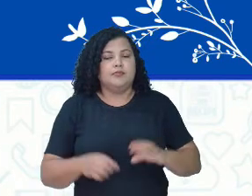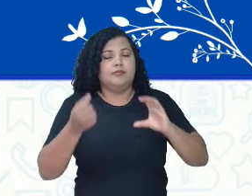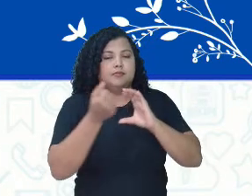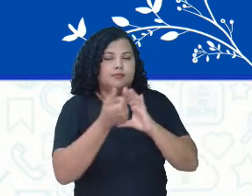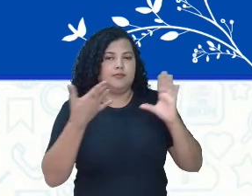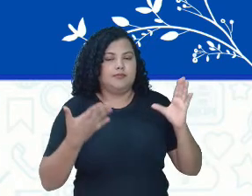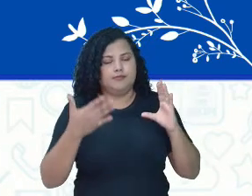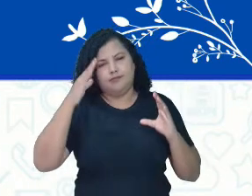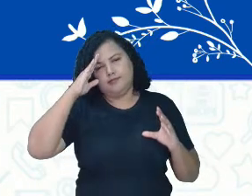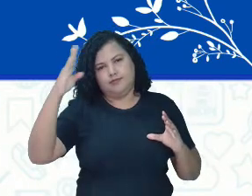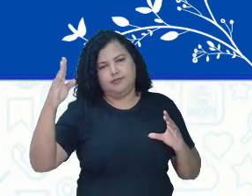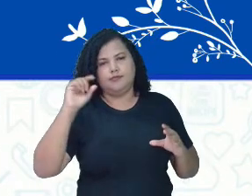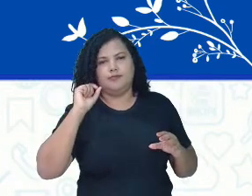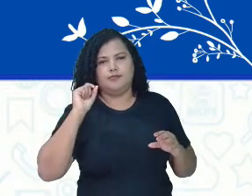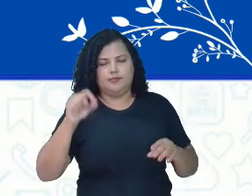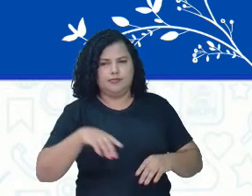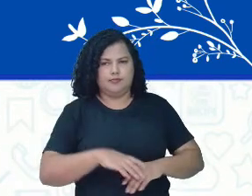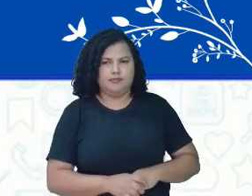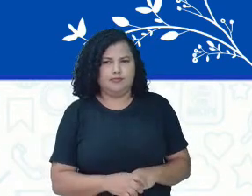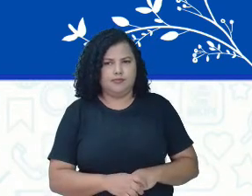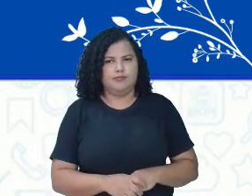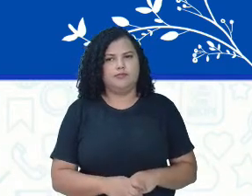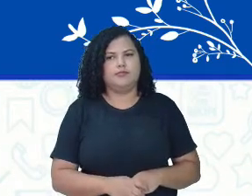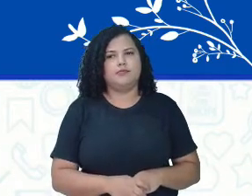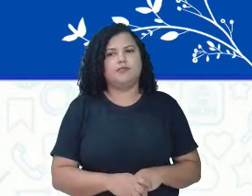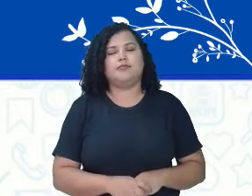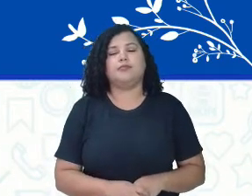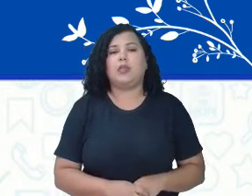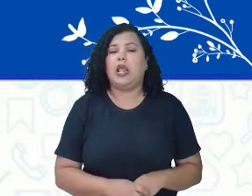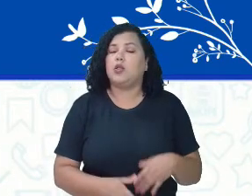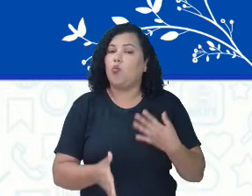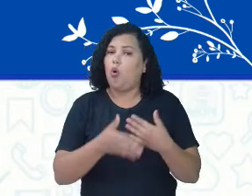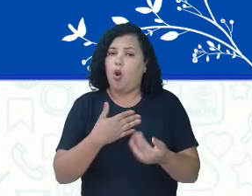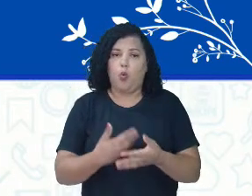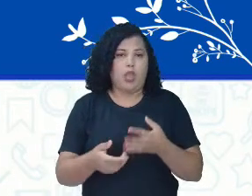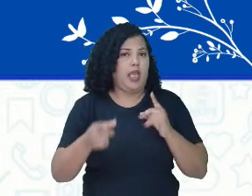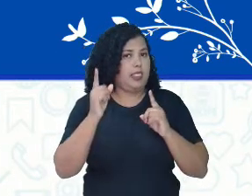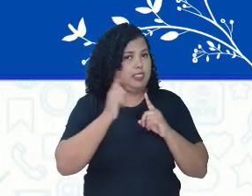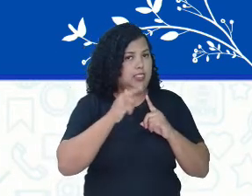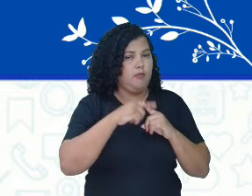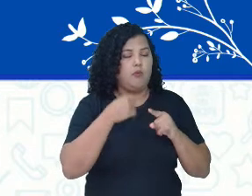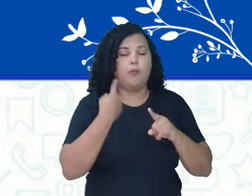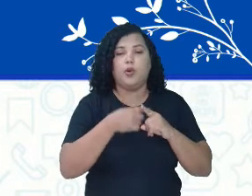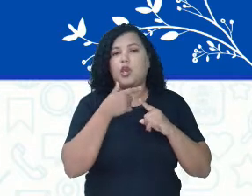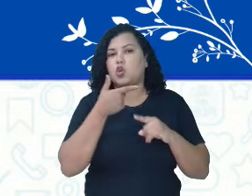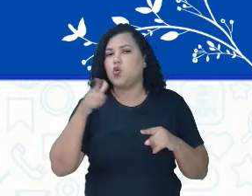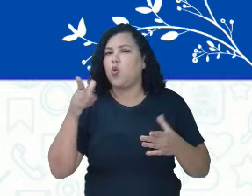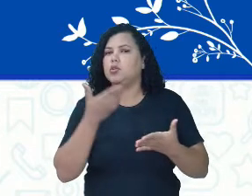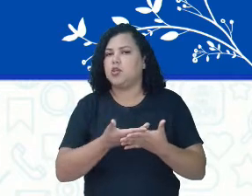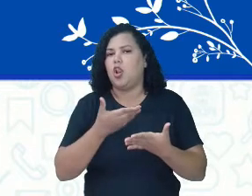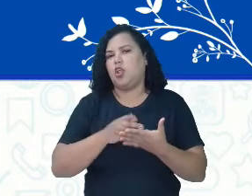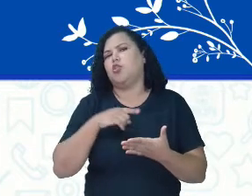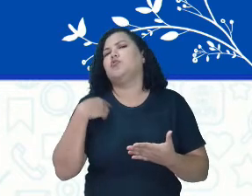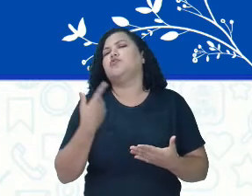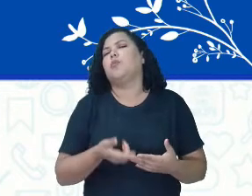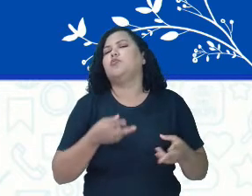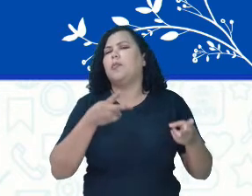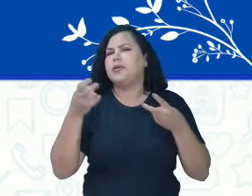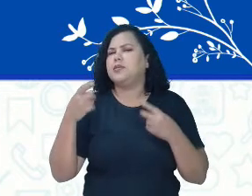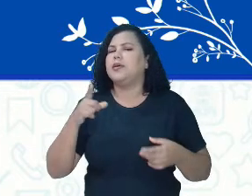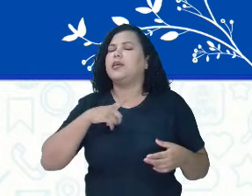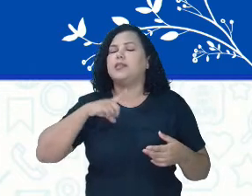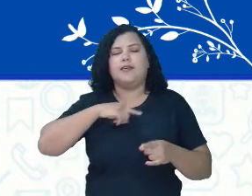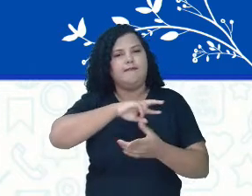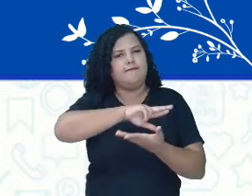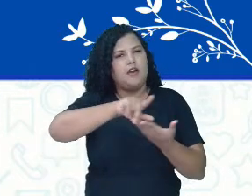as principais, em geral, independente do tipo, porque em outra aula a gente vai ver que existem vários tipos de